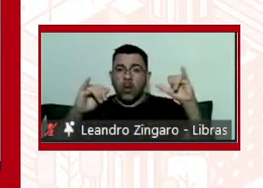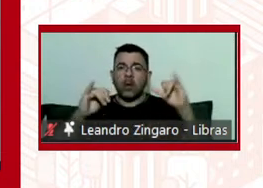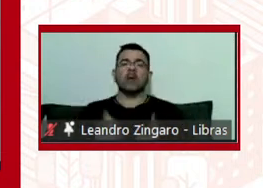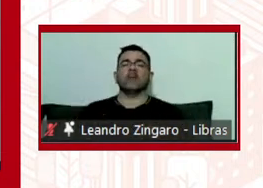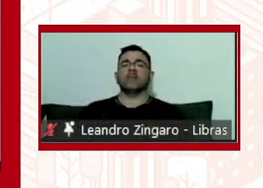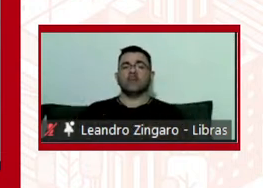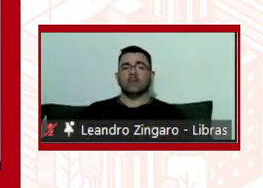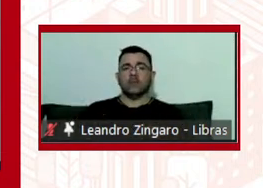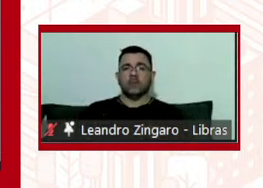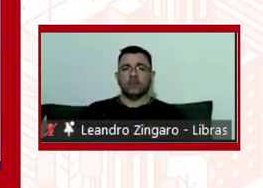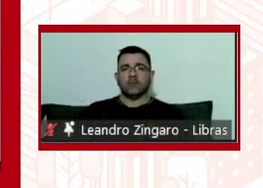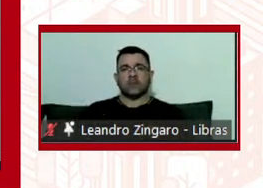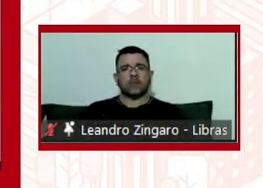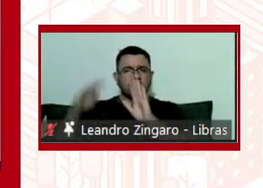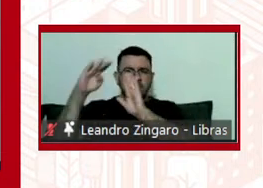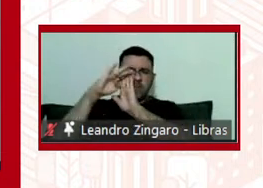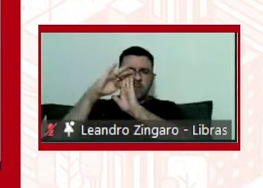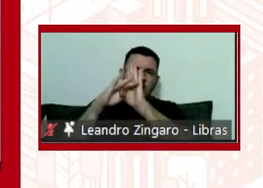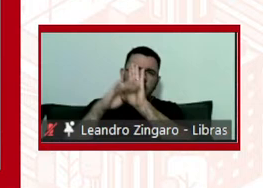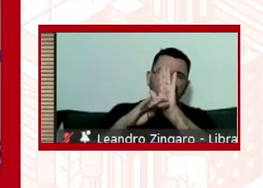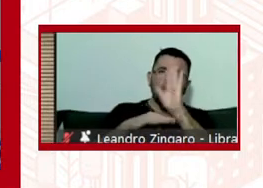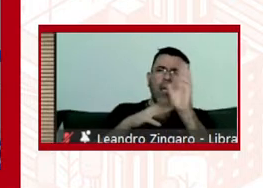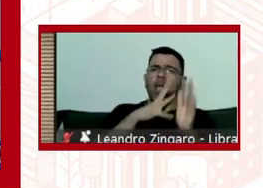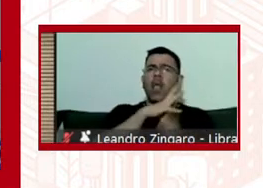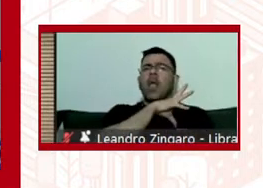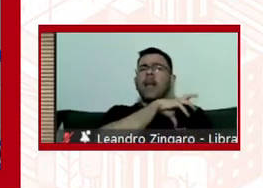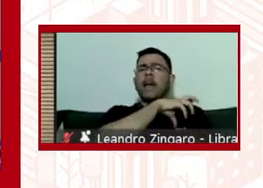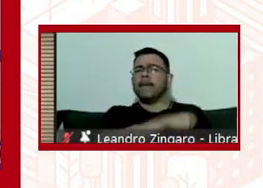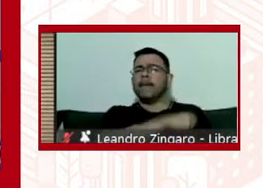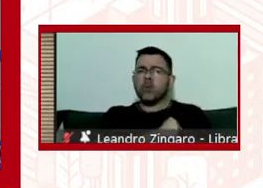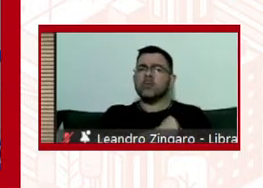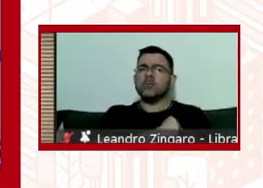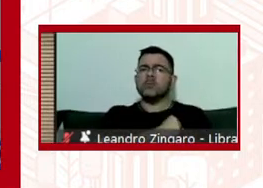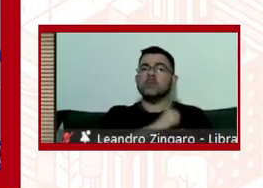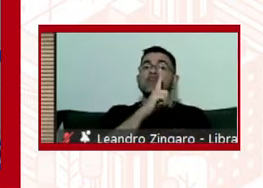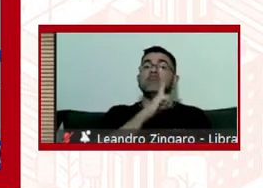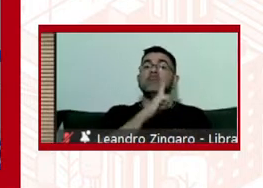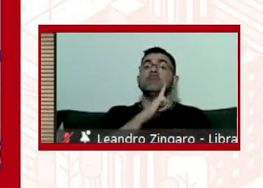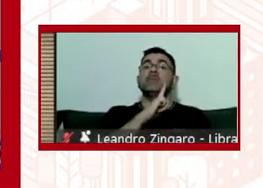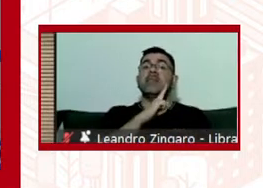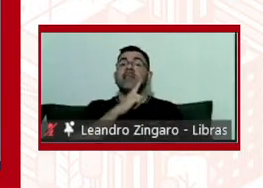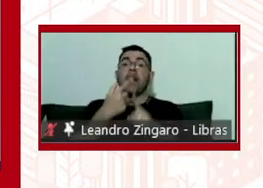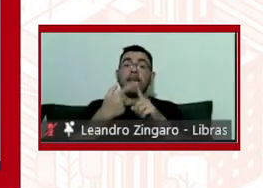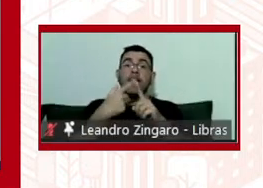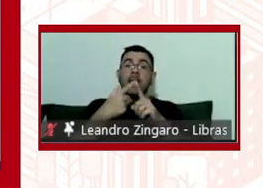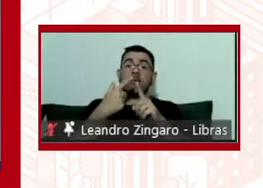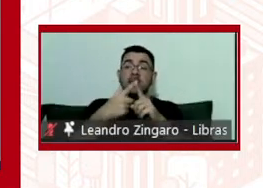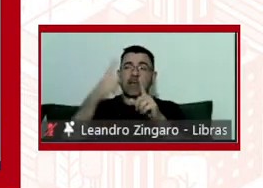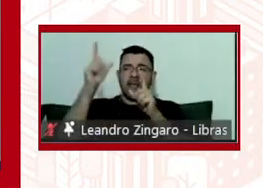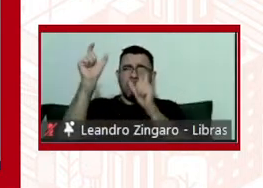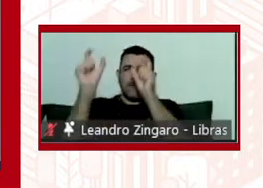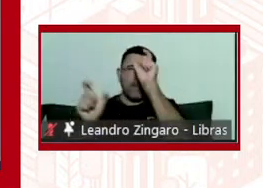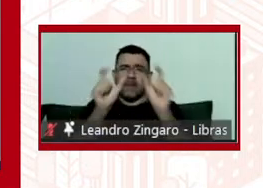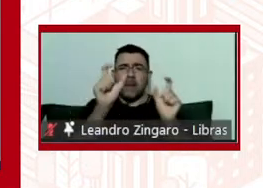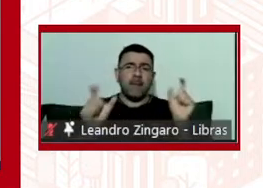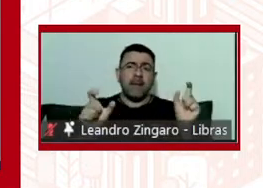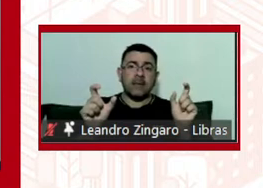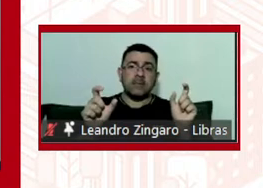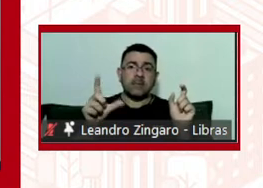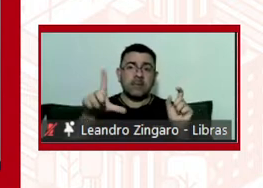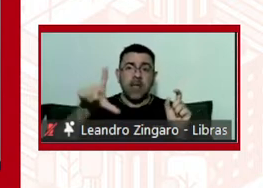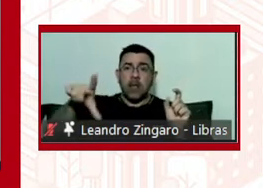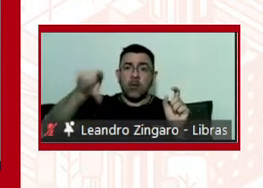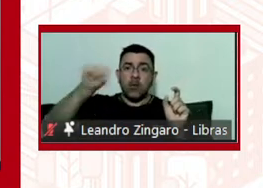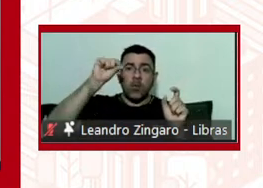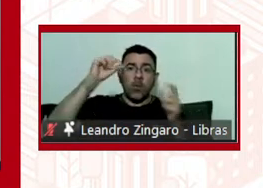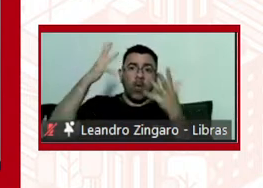é feito com muito carinho com muito amor porque eh o pessoal escolhe e o animal faz uma